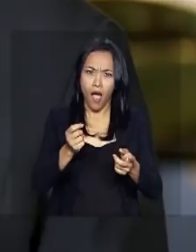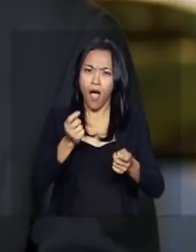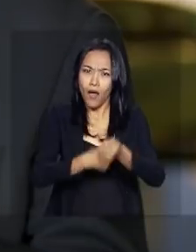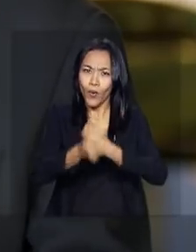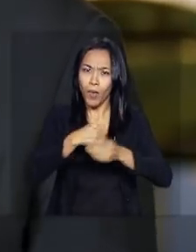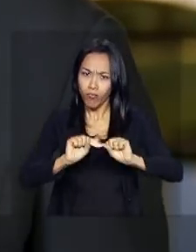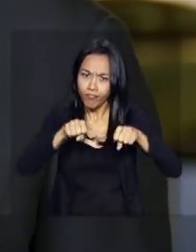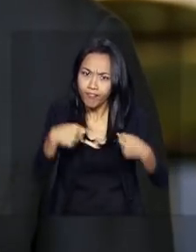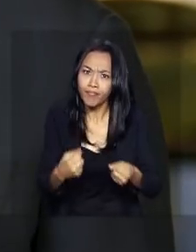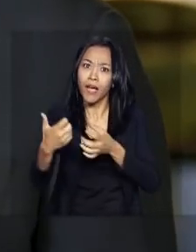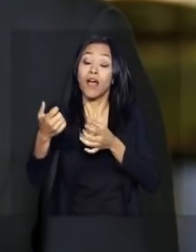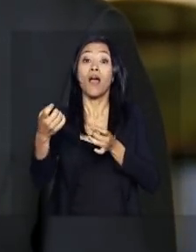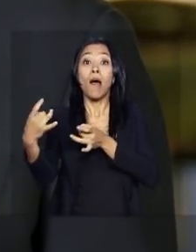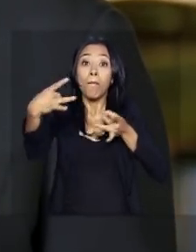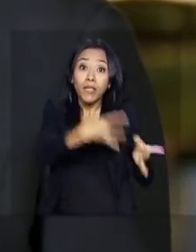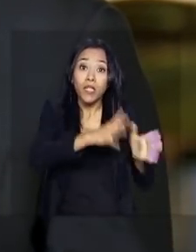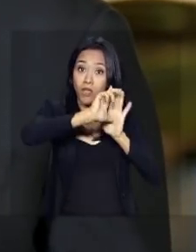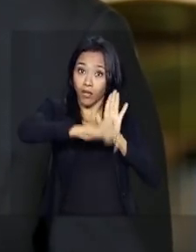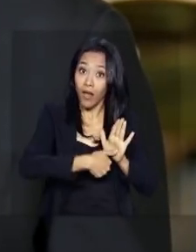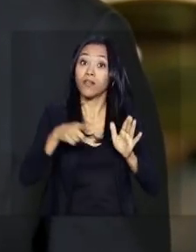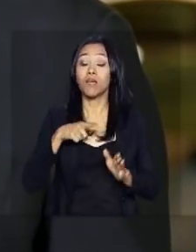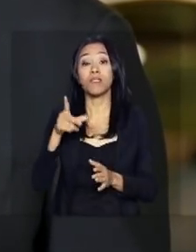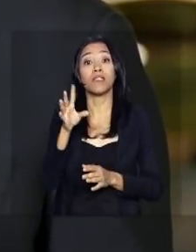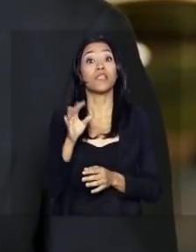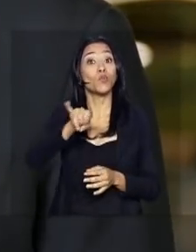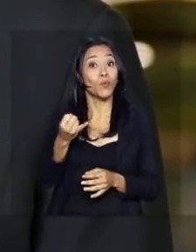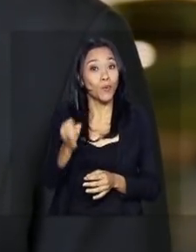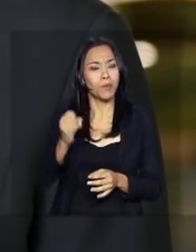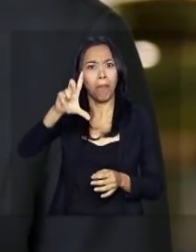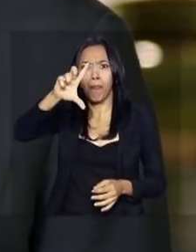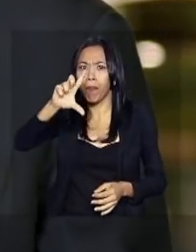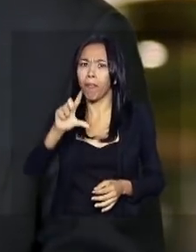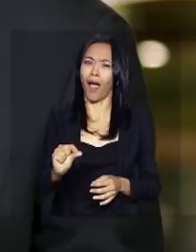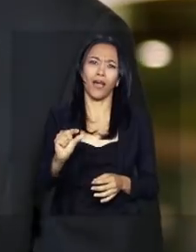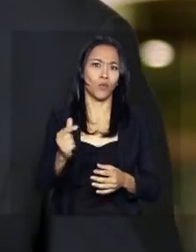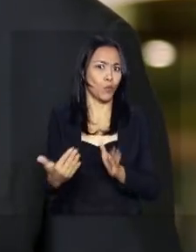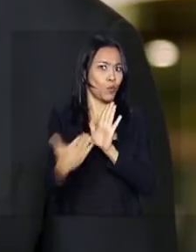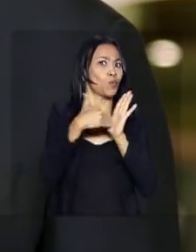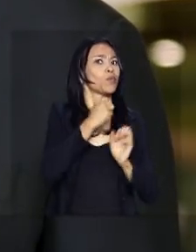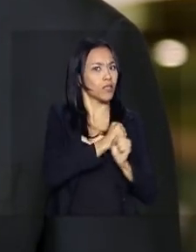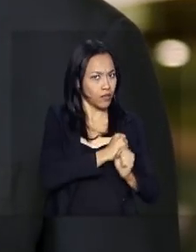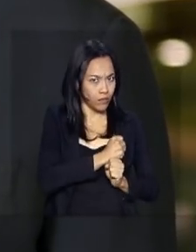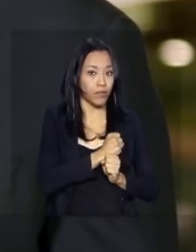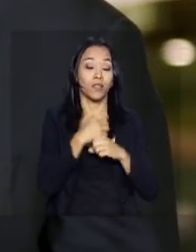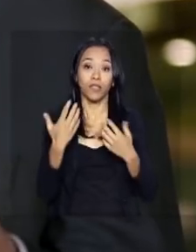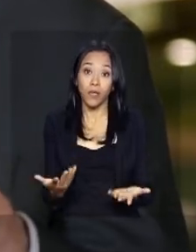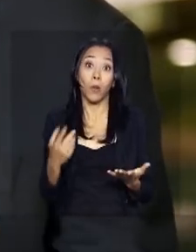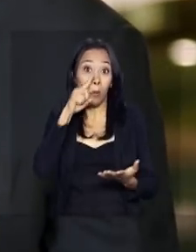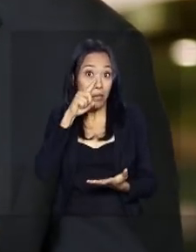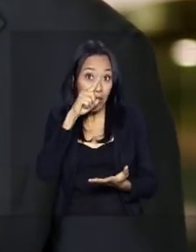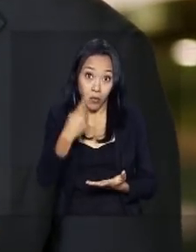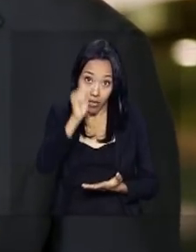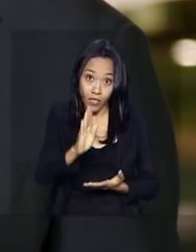saiu da recessão e temos as taxas de juros mais baixas dos últimos anos o isco